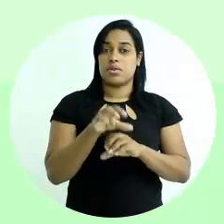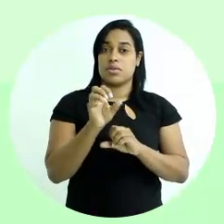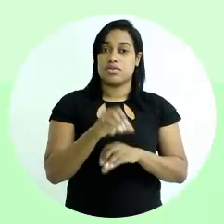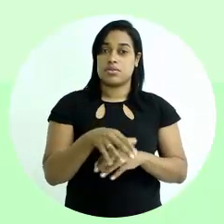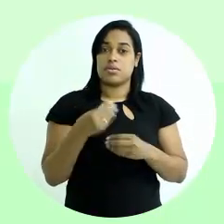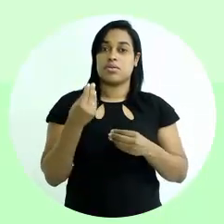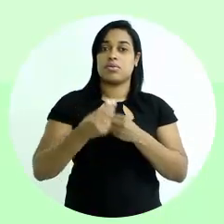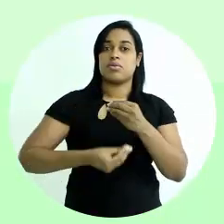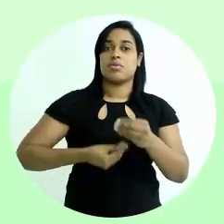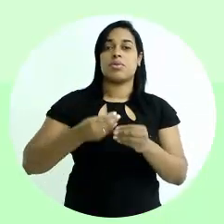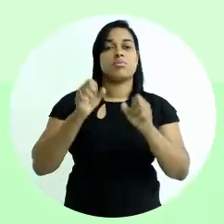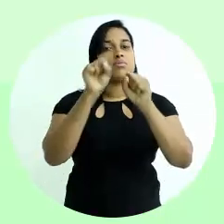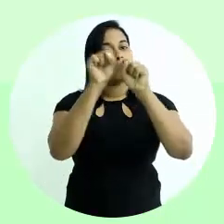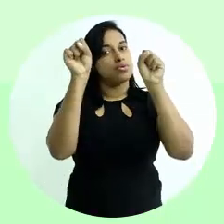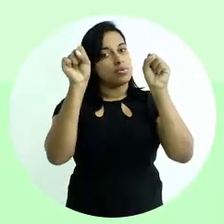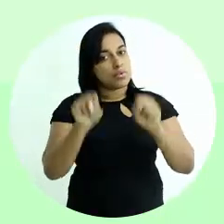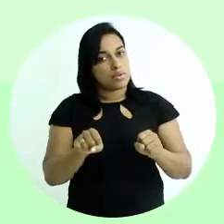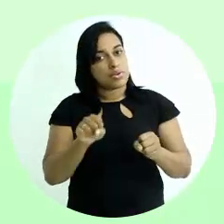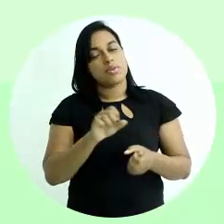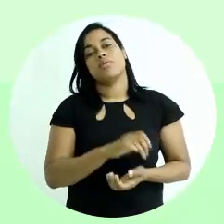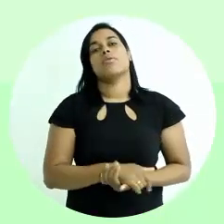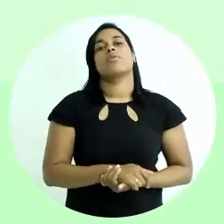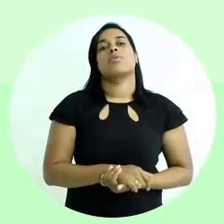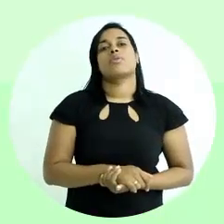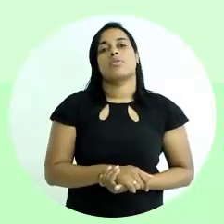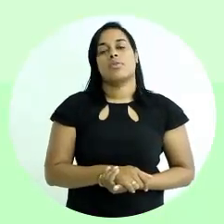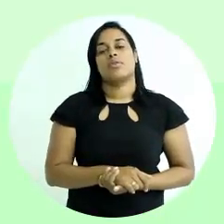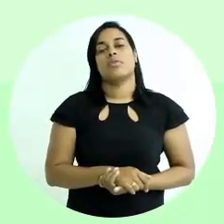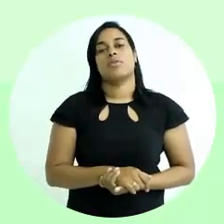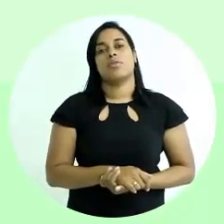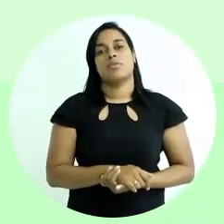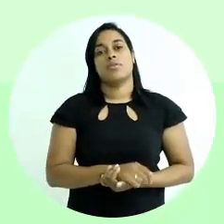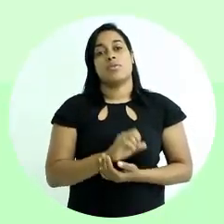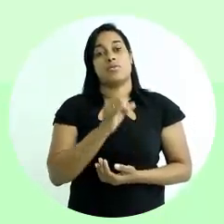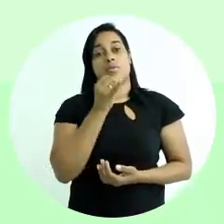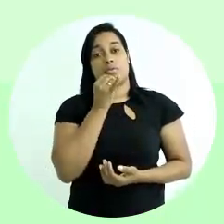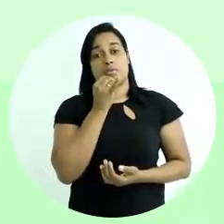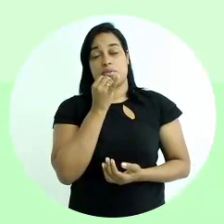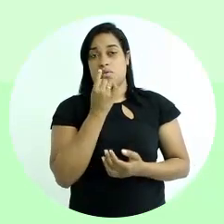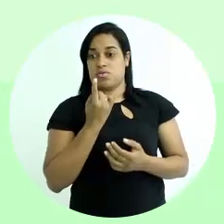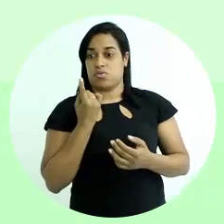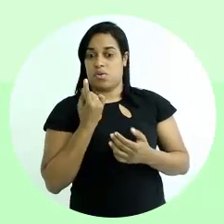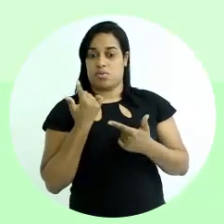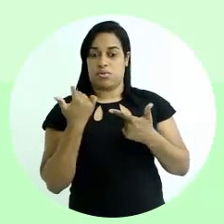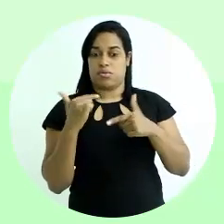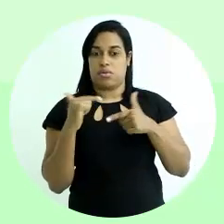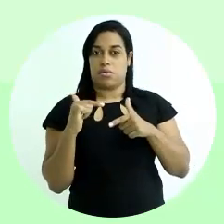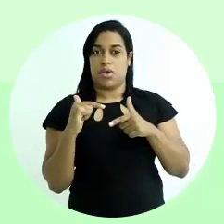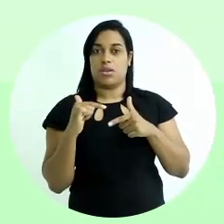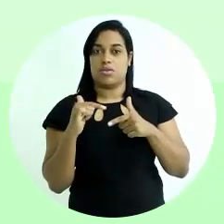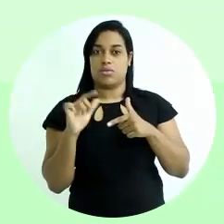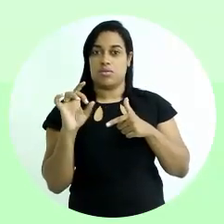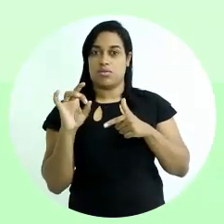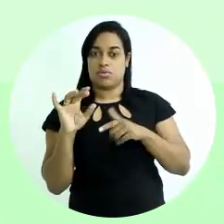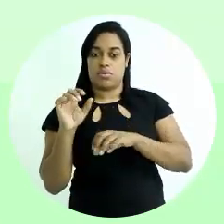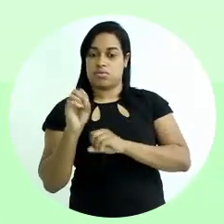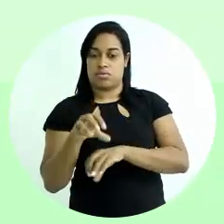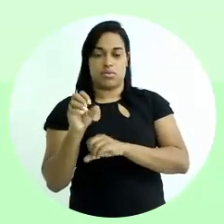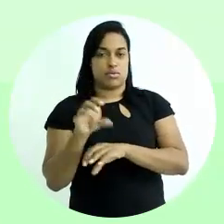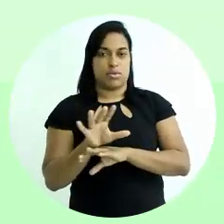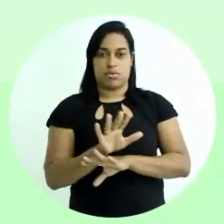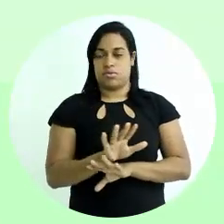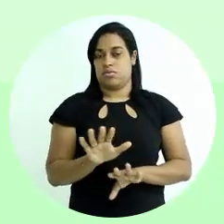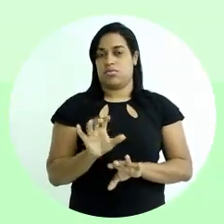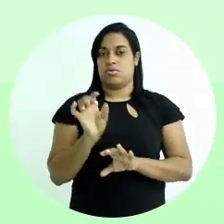de uma maneira sistêmica ou seja não é só o trabalho não é só do